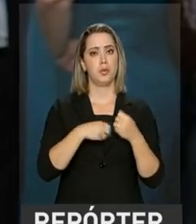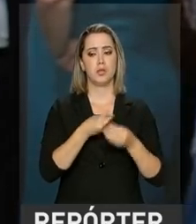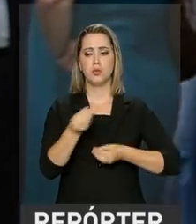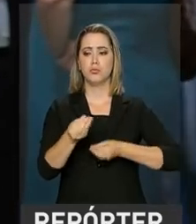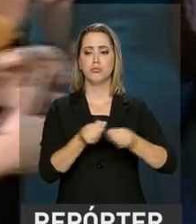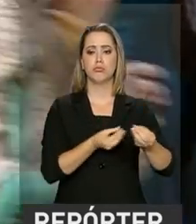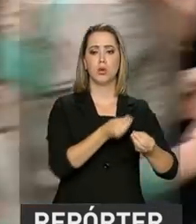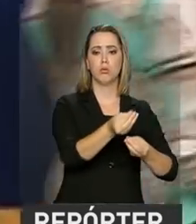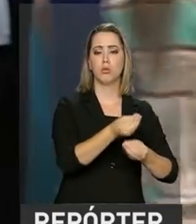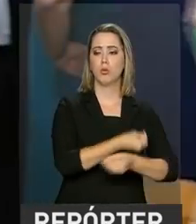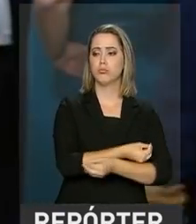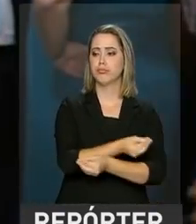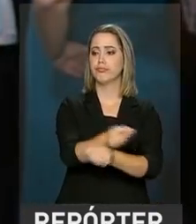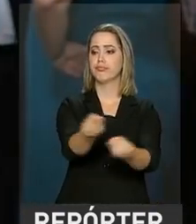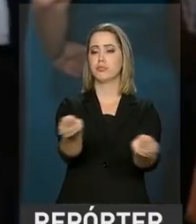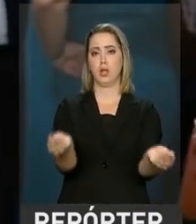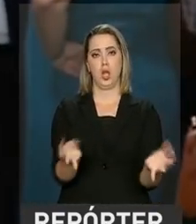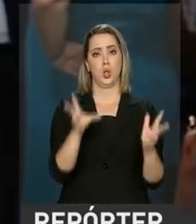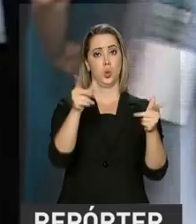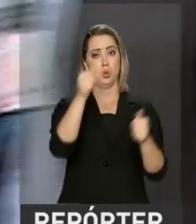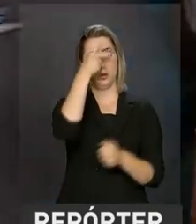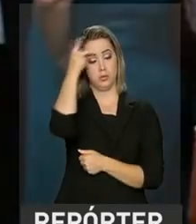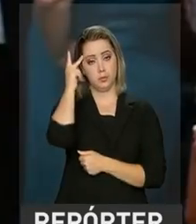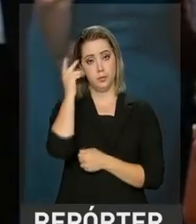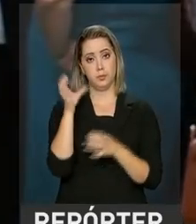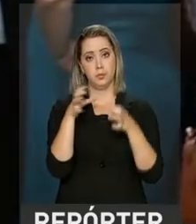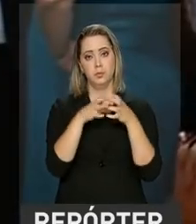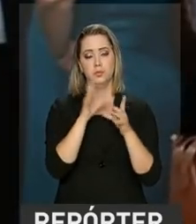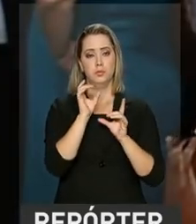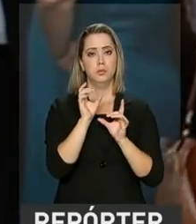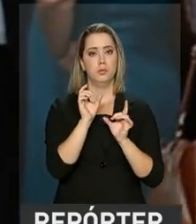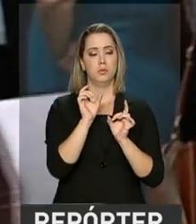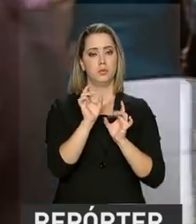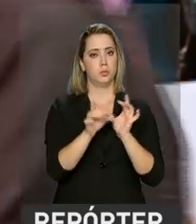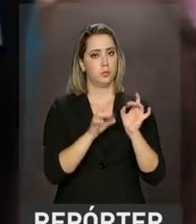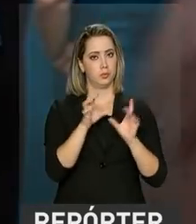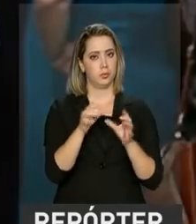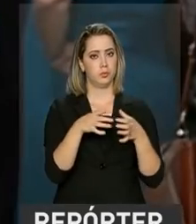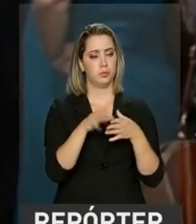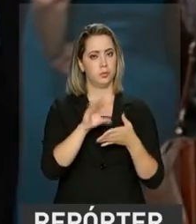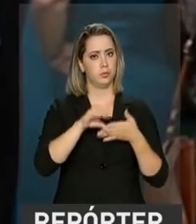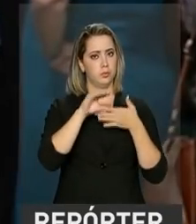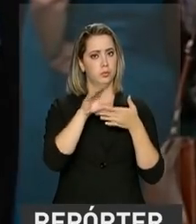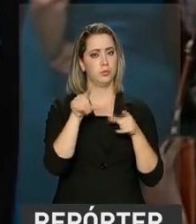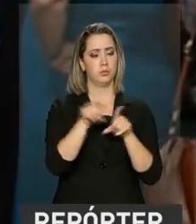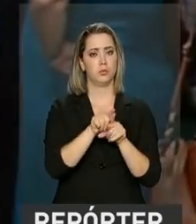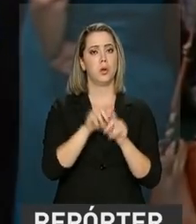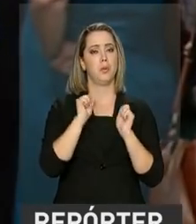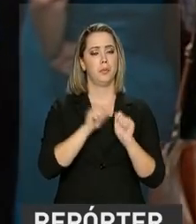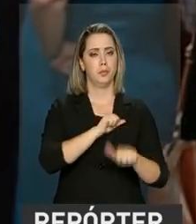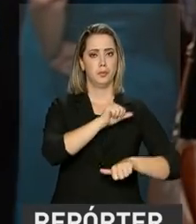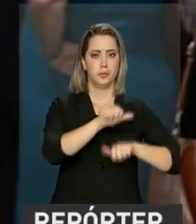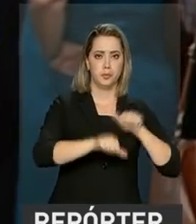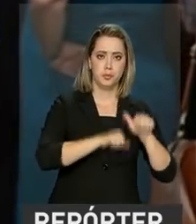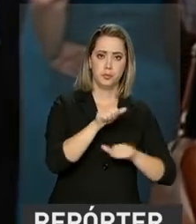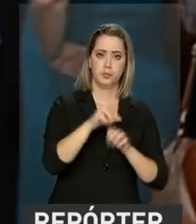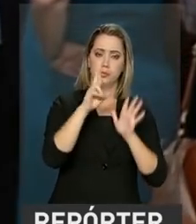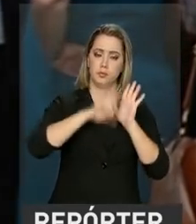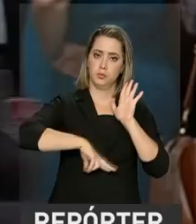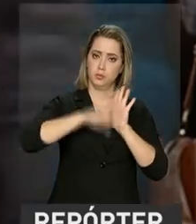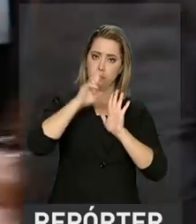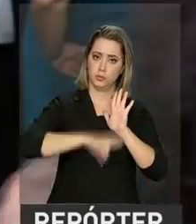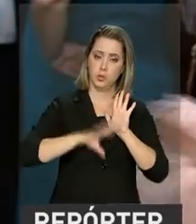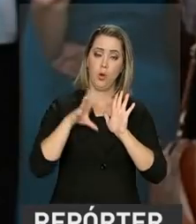distribuídos aos integrantes da comissão. Lembrando que esses destaques podem mudar o relatório do deputado Arthur Maia.